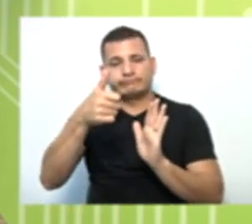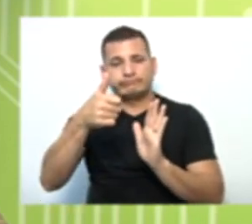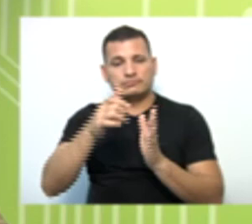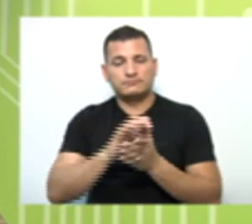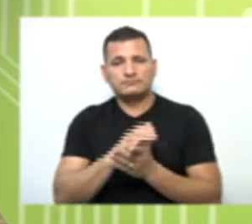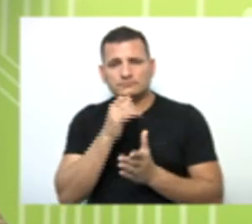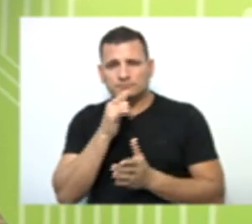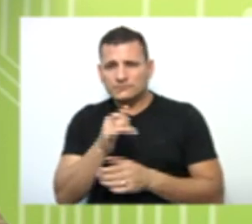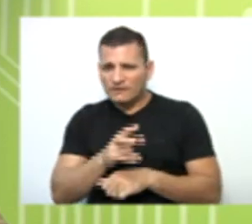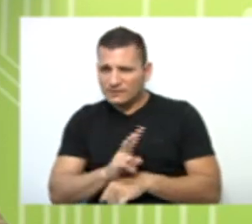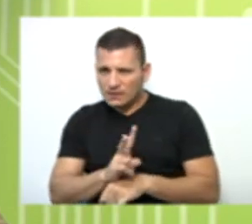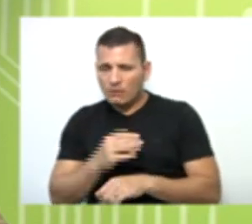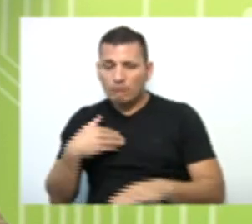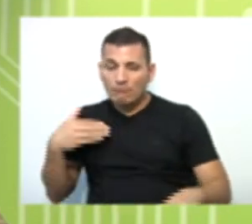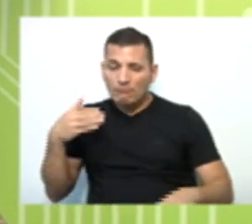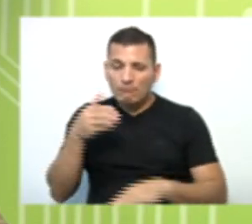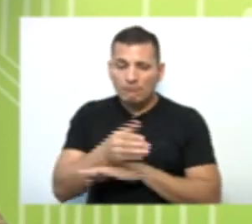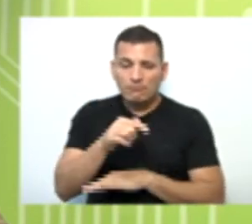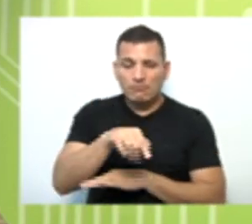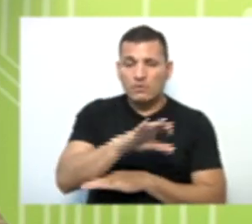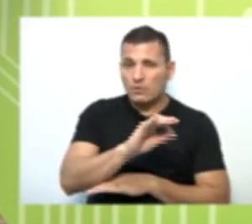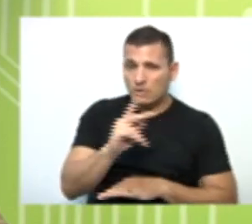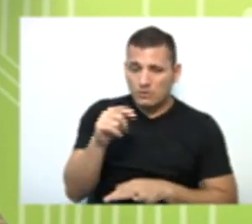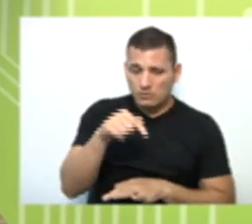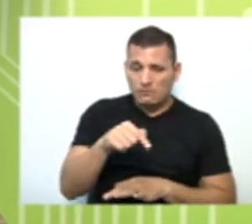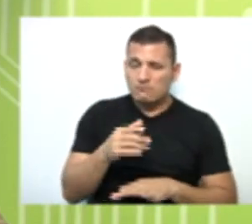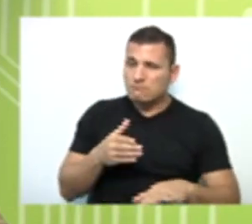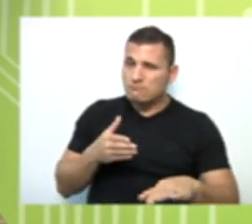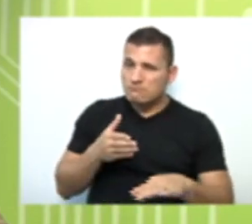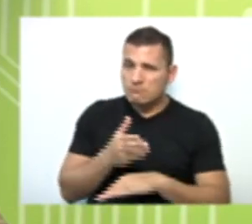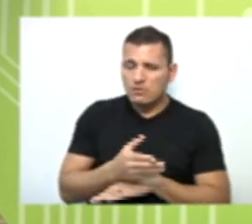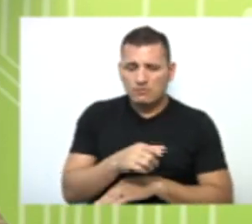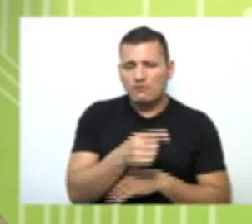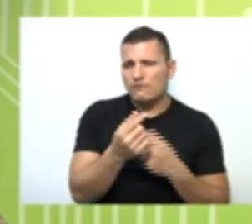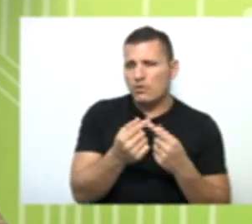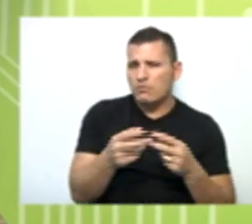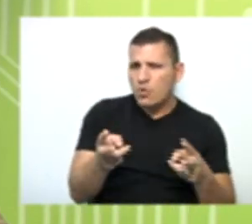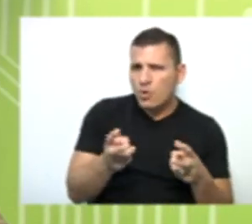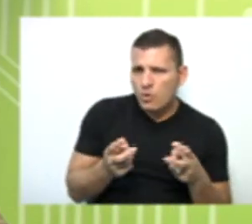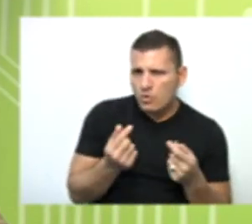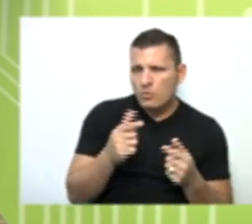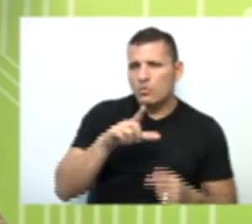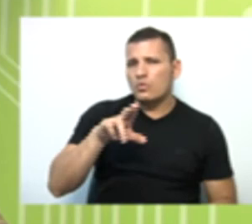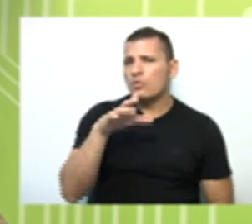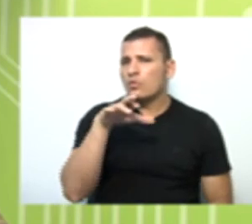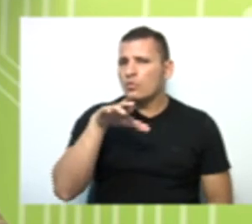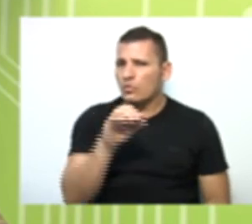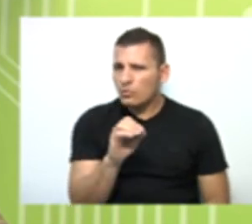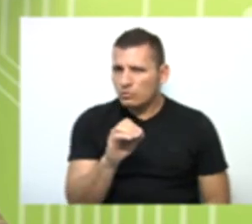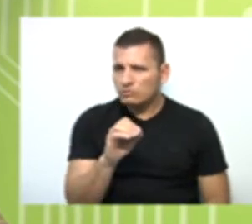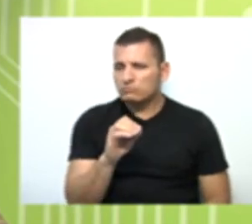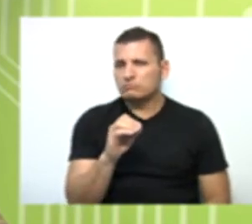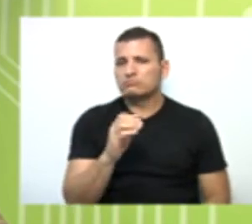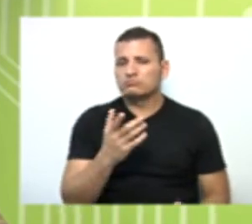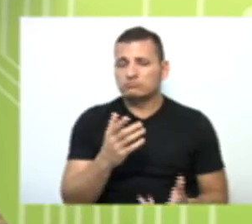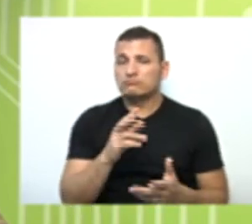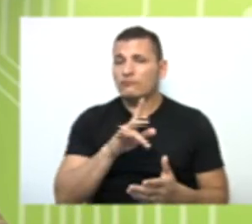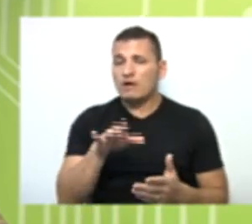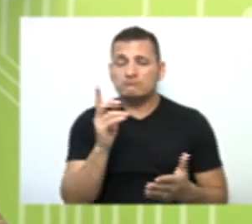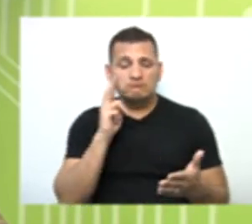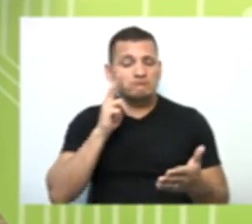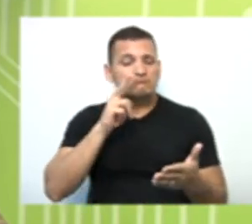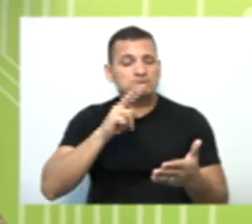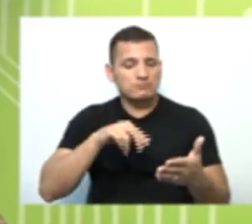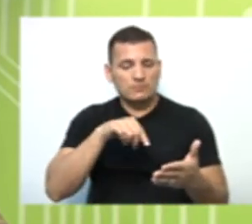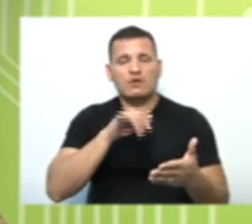fins de fiscalização da apuração do valor do lucro real dos atos não cooperados, né, vai verificar